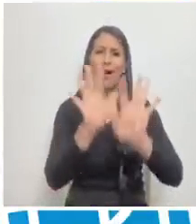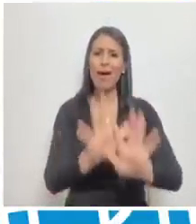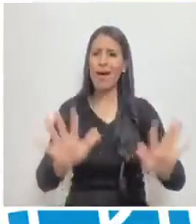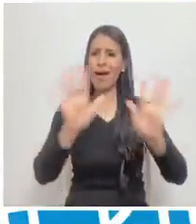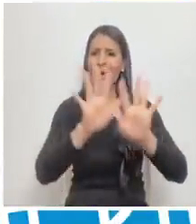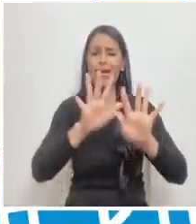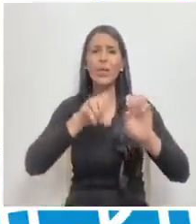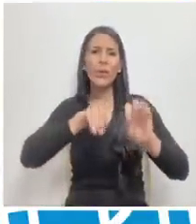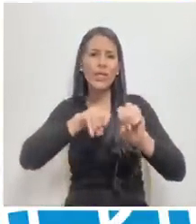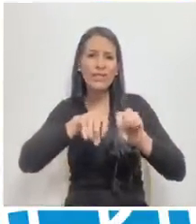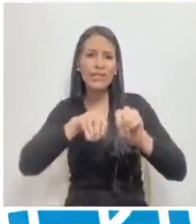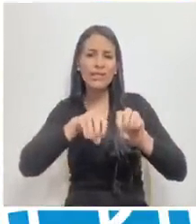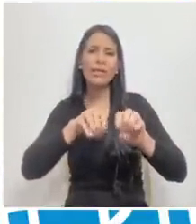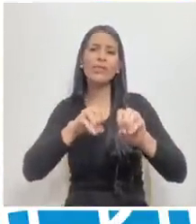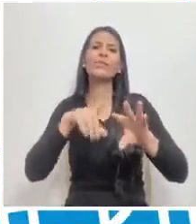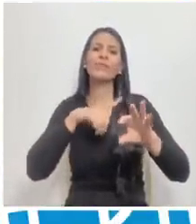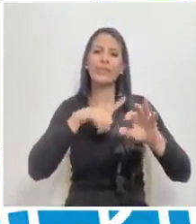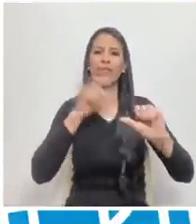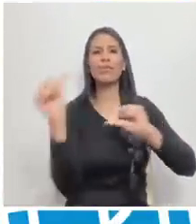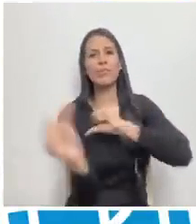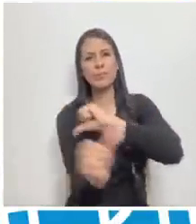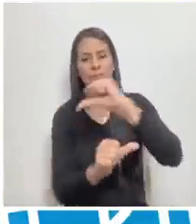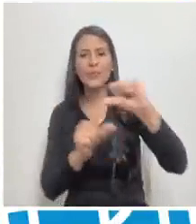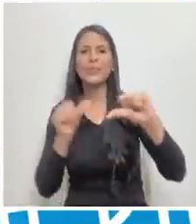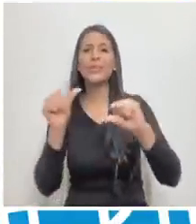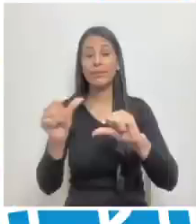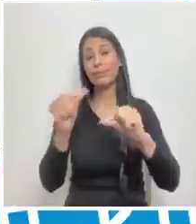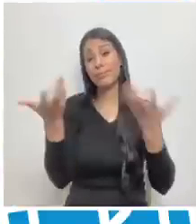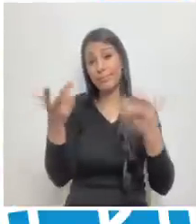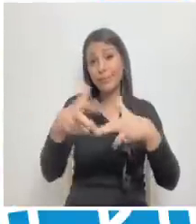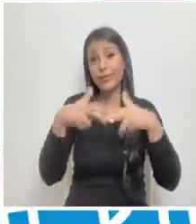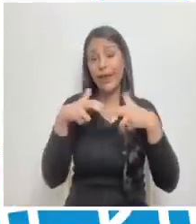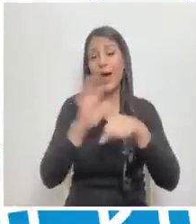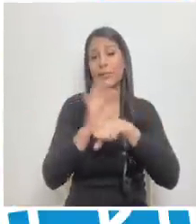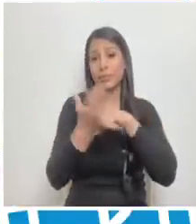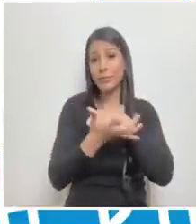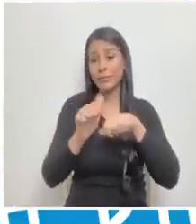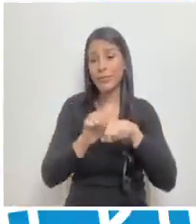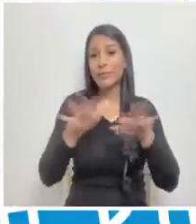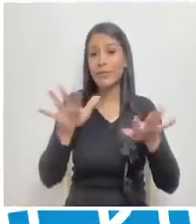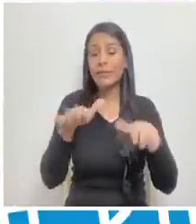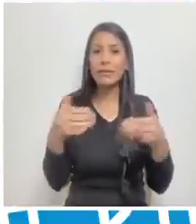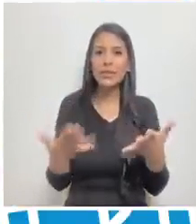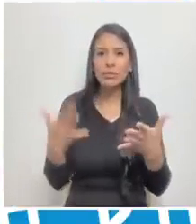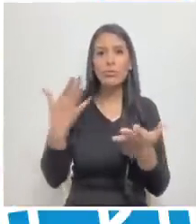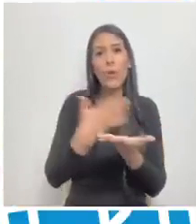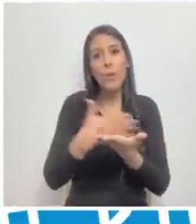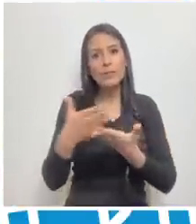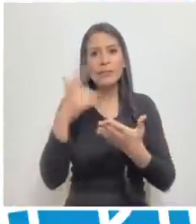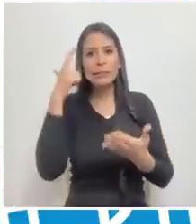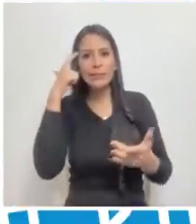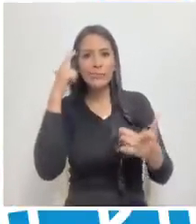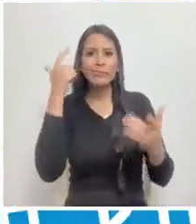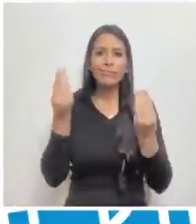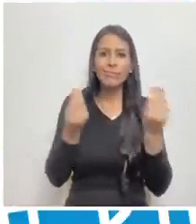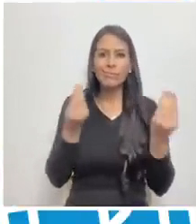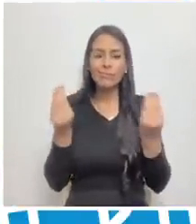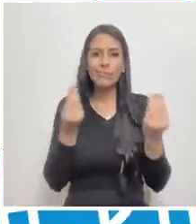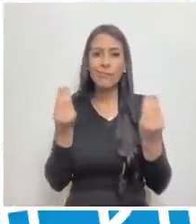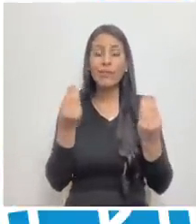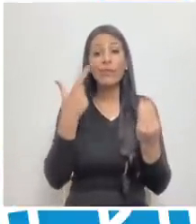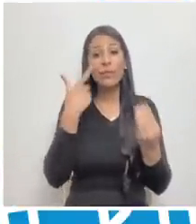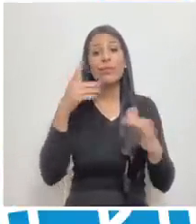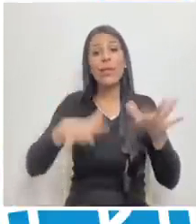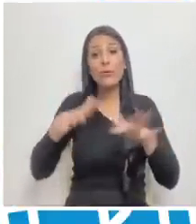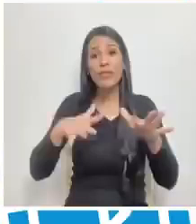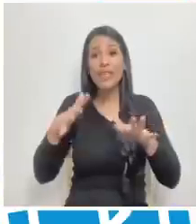às mudanças introduzidas pela pandemia, se não seria mais viável, né, uma realização de um modelo amostral.